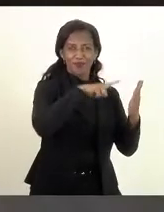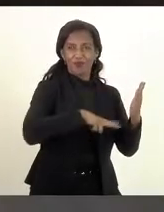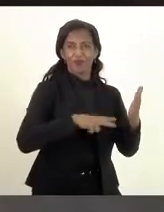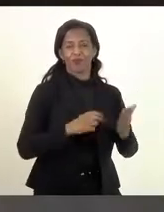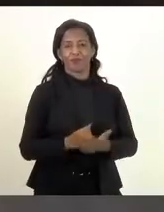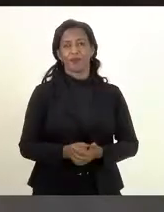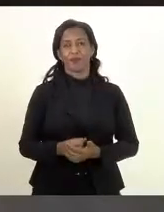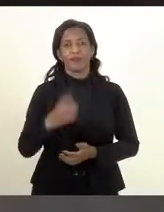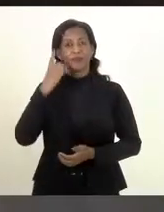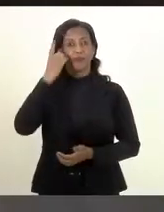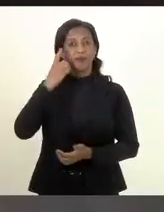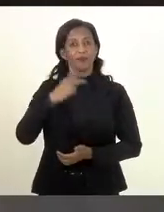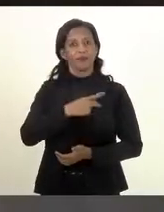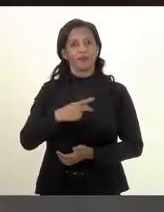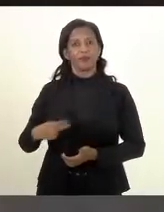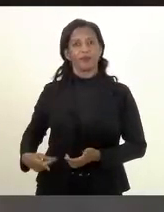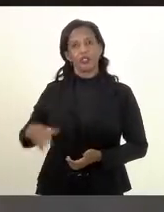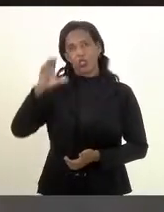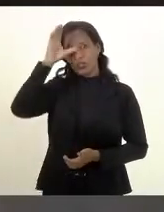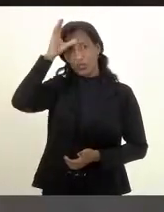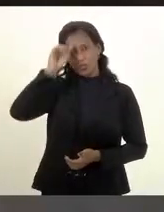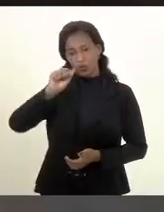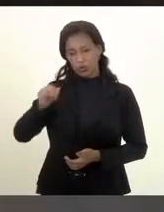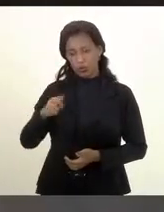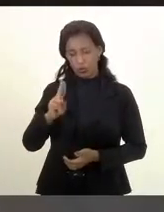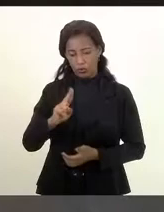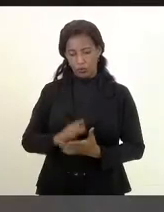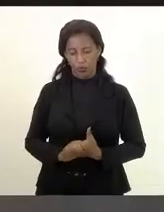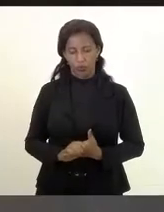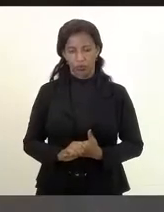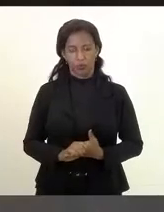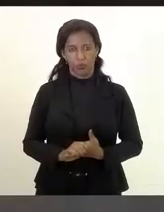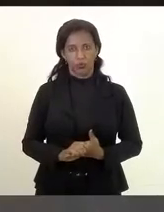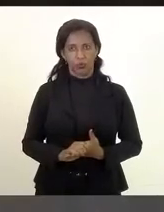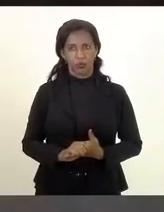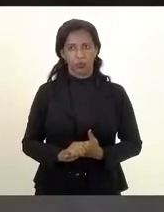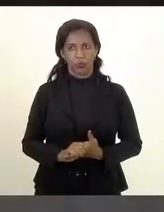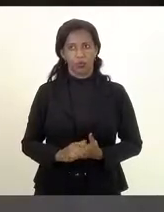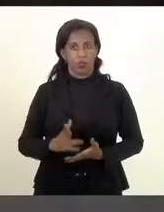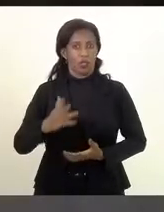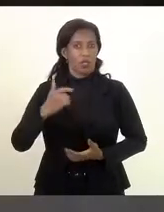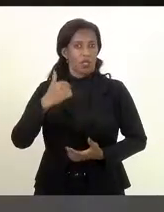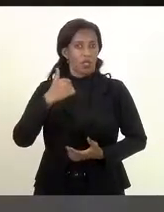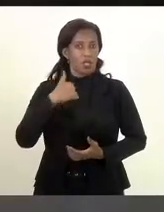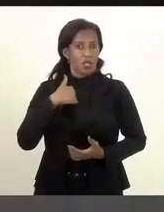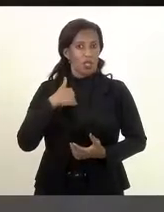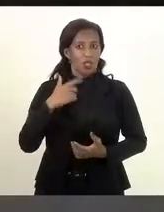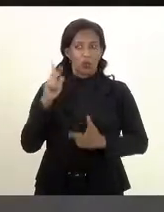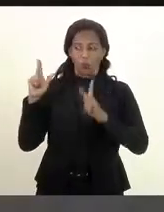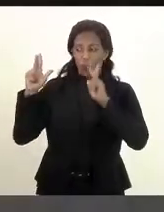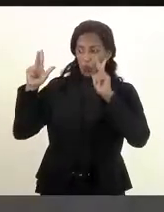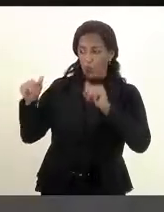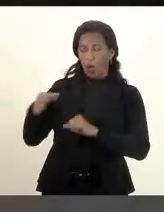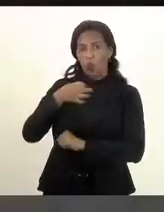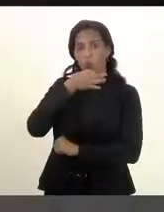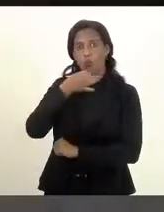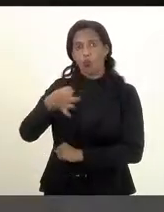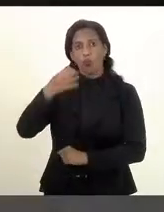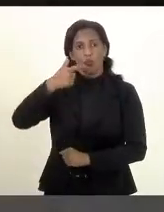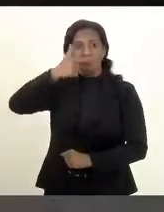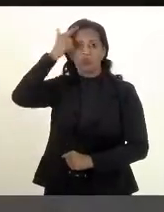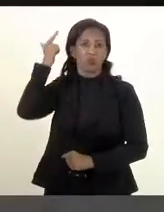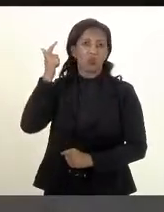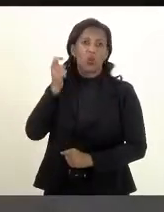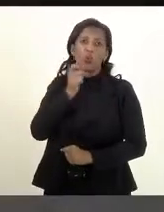presidente Tiaju, a defesa que faço, ela é ipsilita à defesa que foi feita pelo deputado Luiz Paulo. Então, eu não tenho